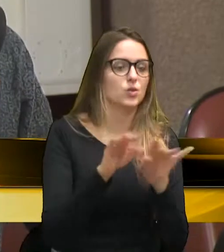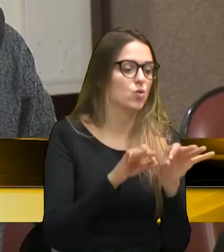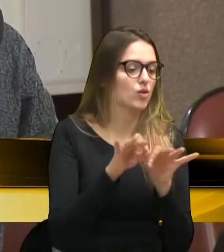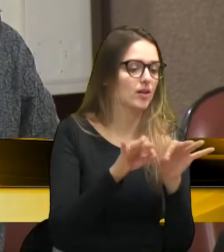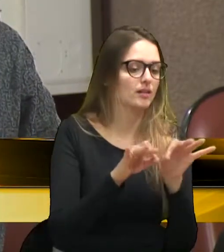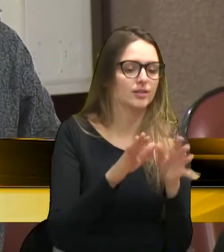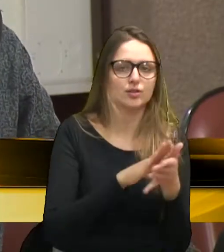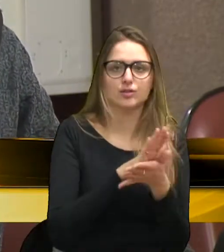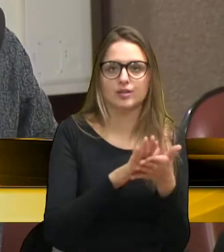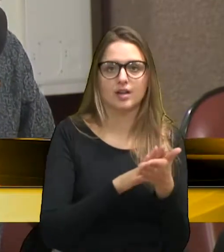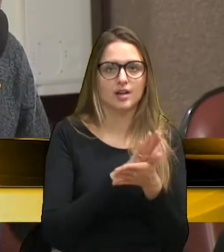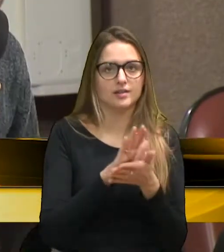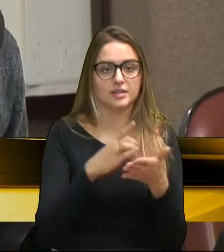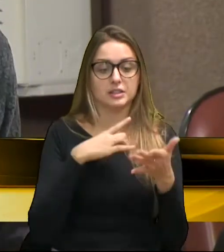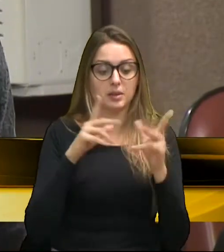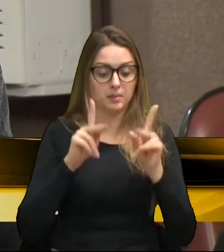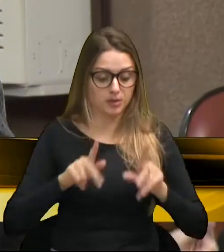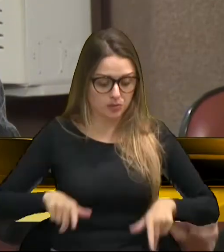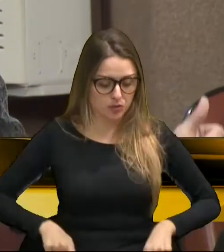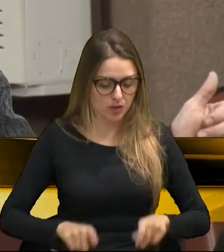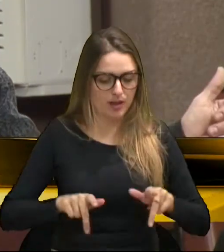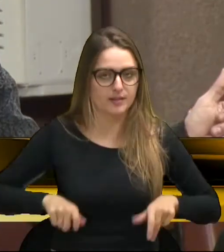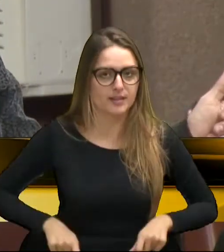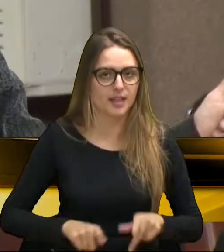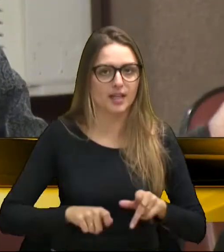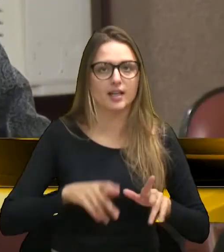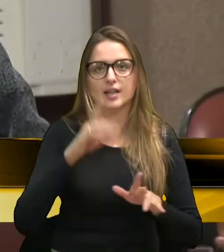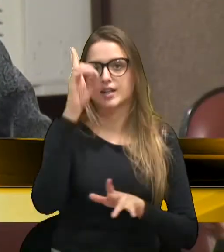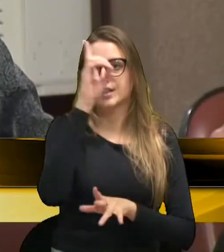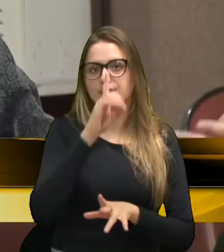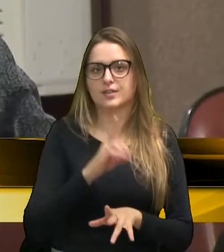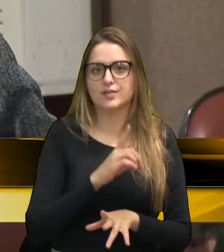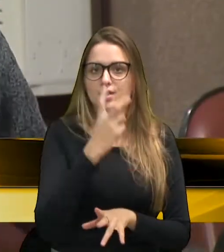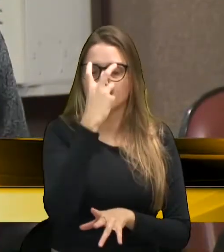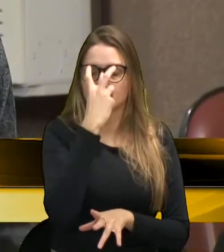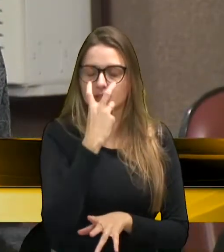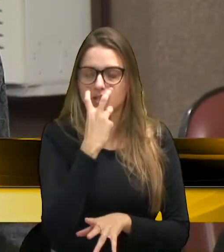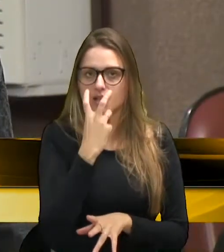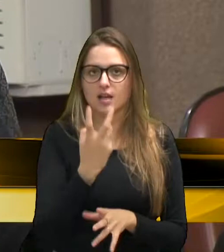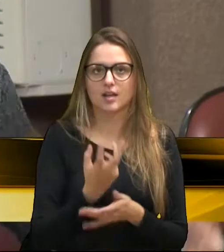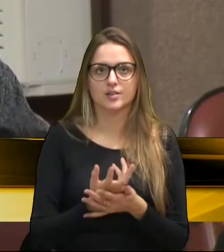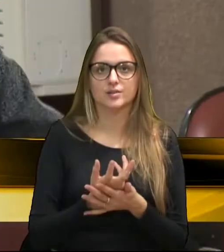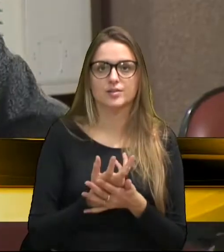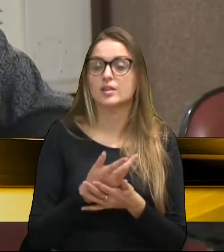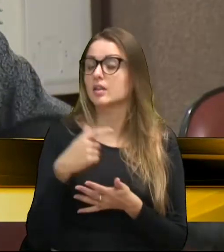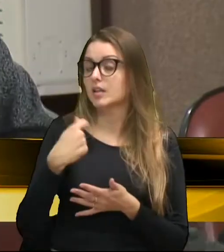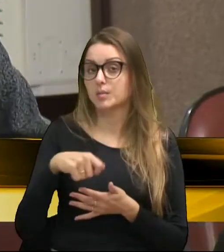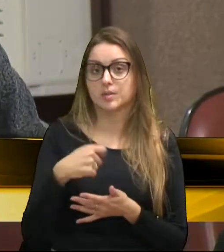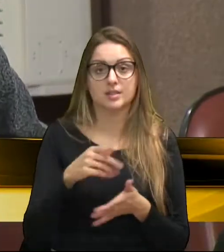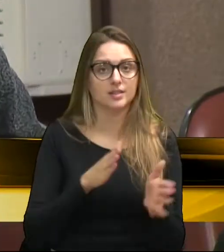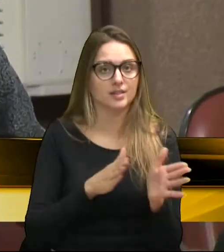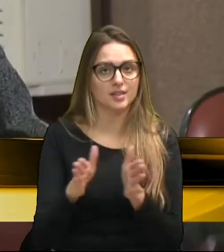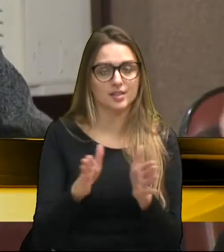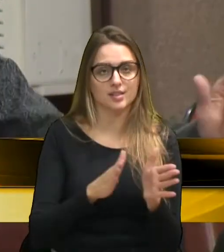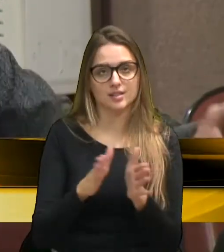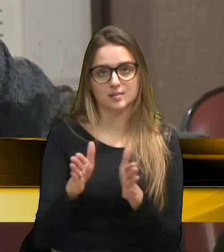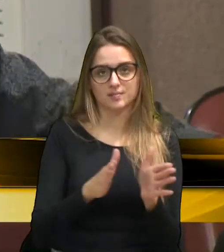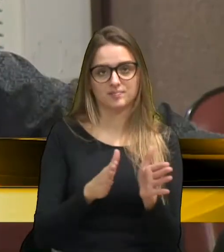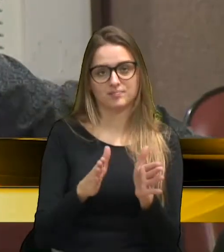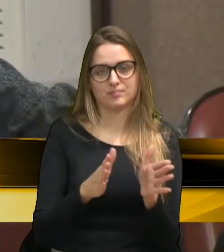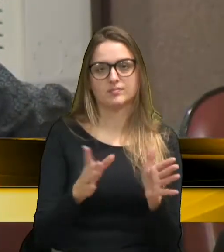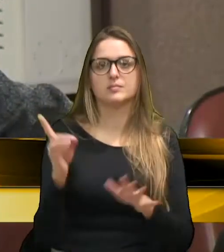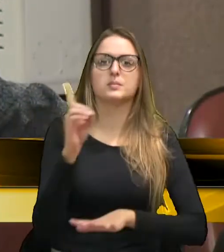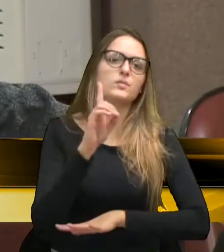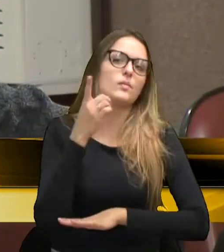E por ali passam cadeirantes, passam deficientes visuais, né, e que precisam de acessibilidade. E que no